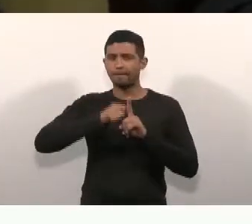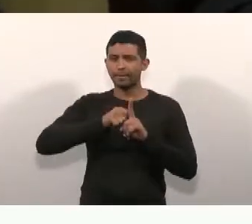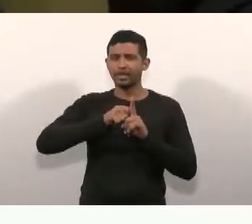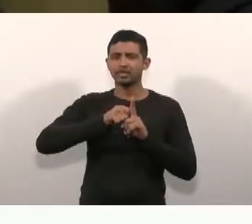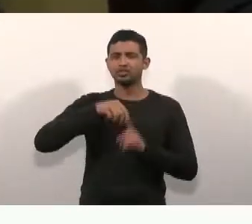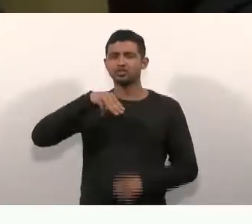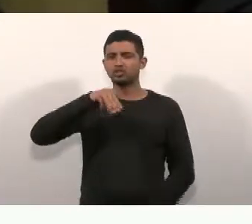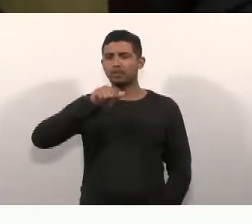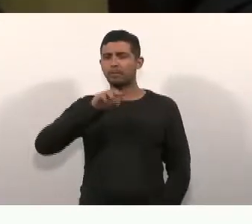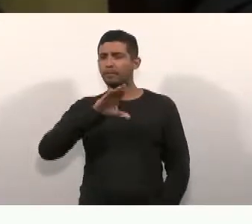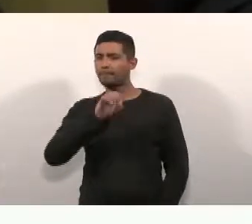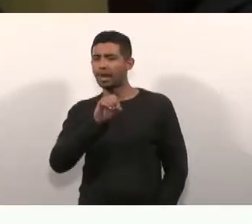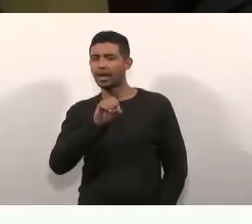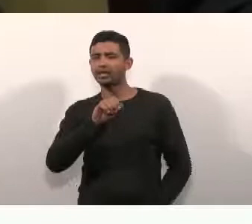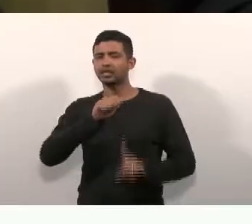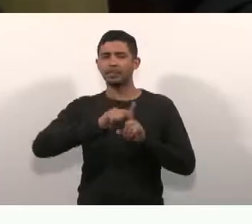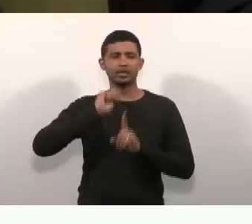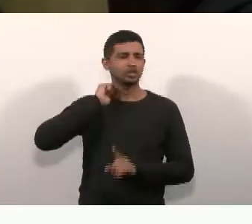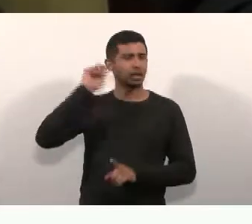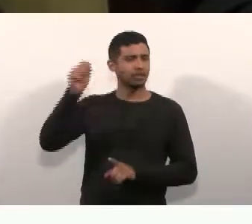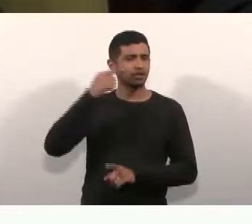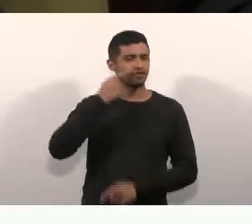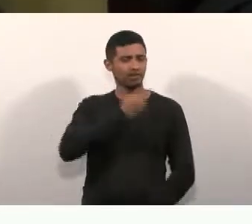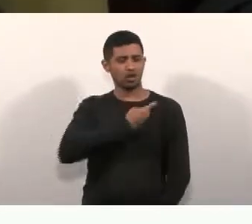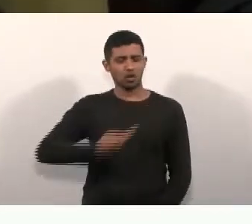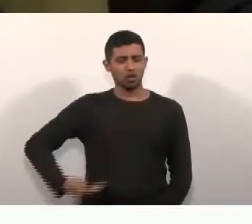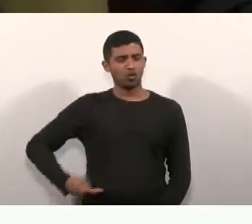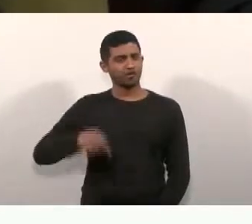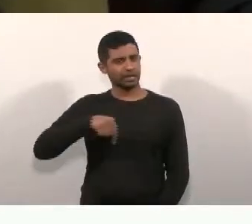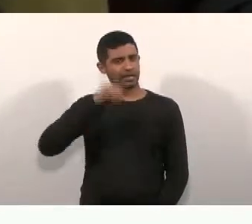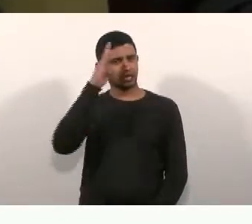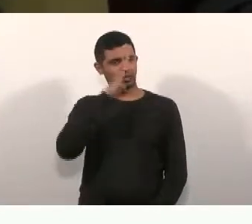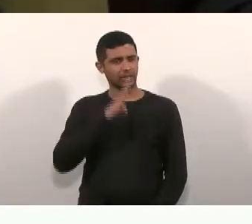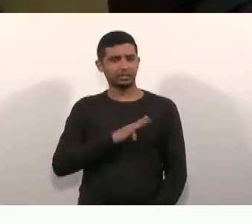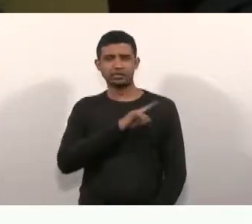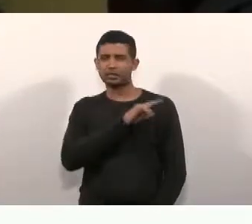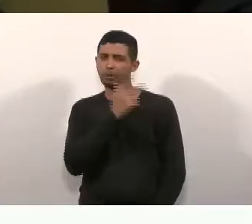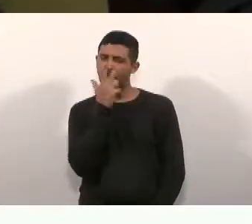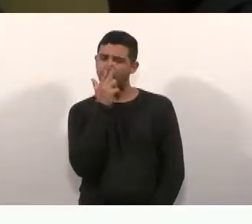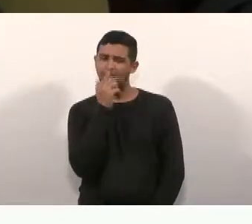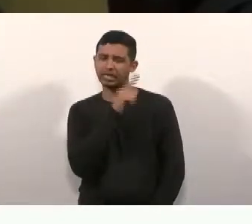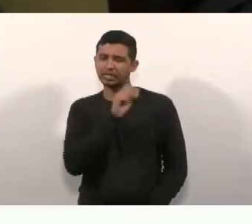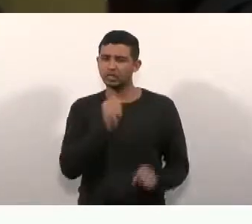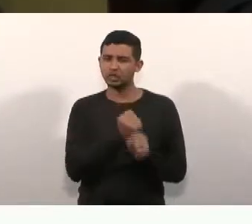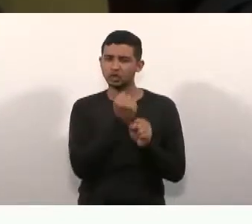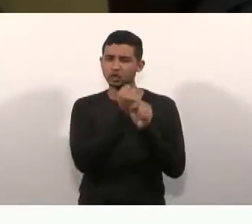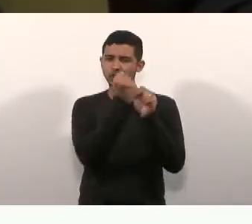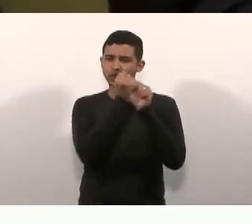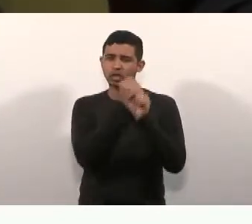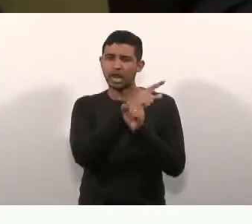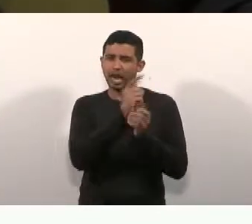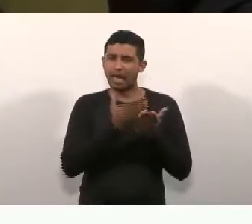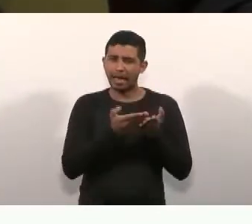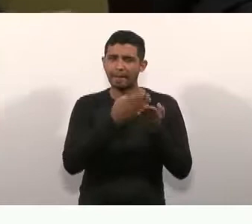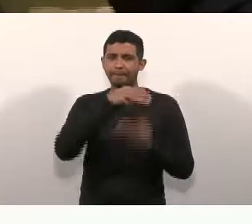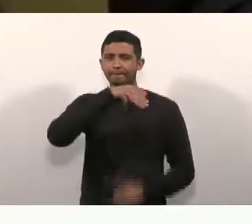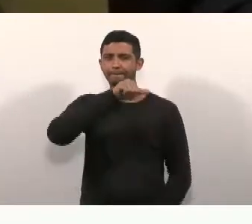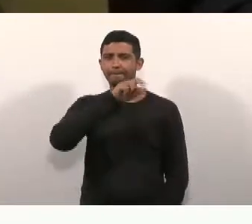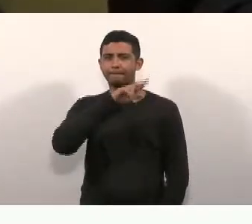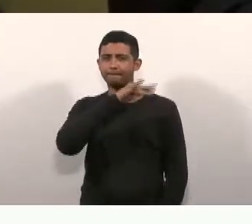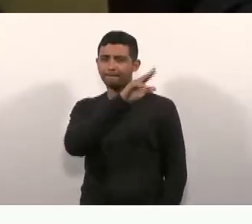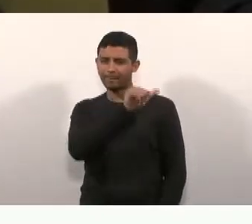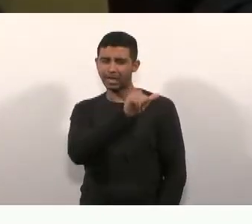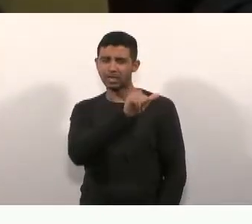ou abril, que o governo brasileiro estaria construindo, se não me engano, a Marinha teria encomendado